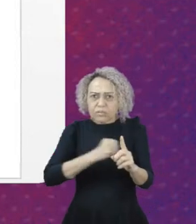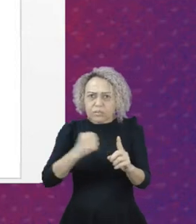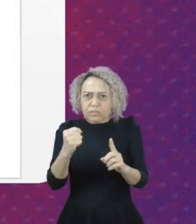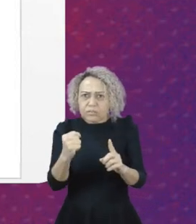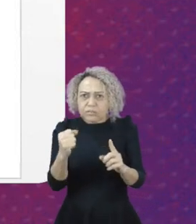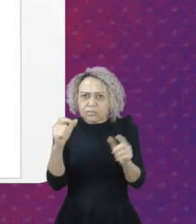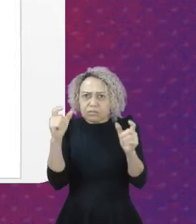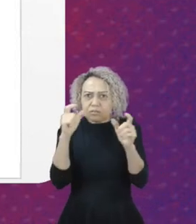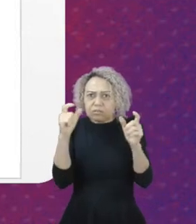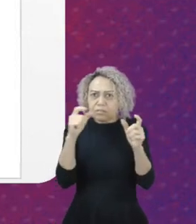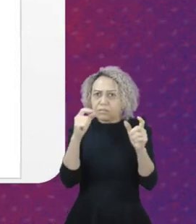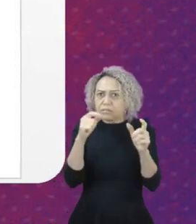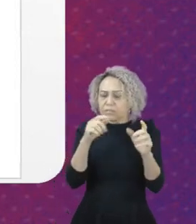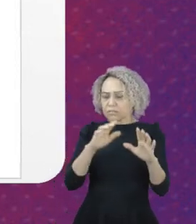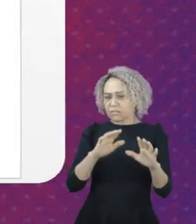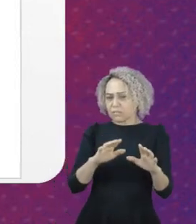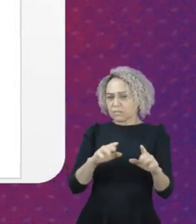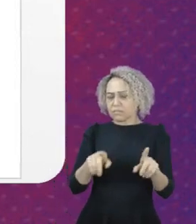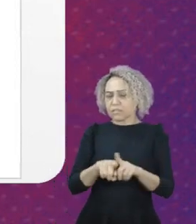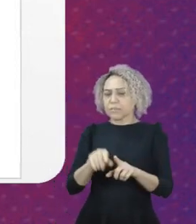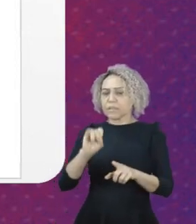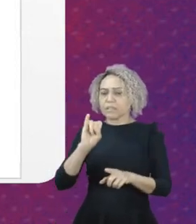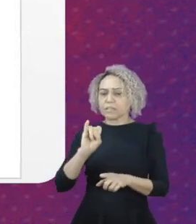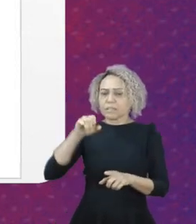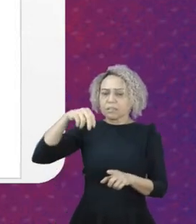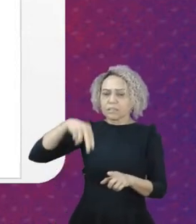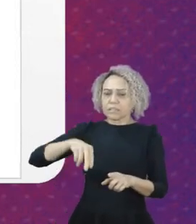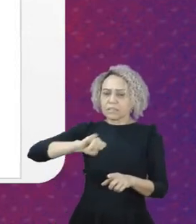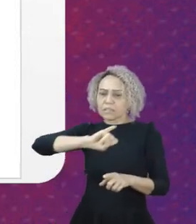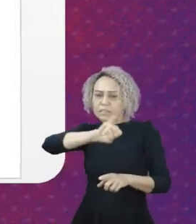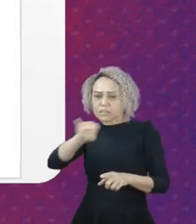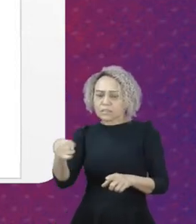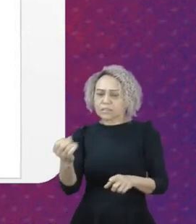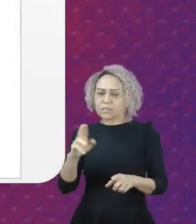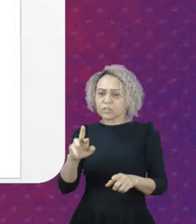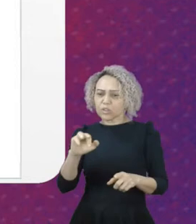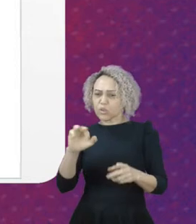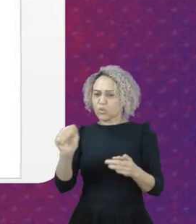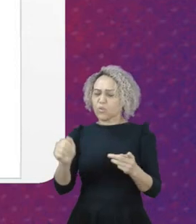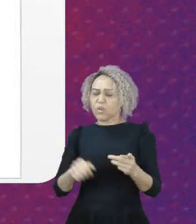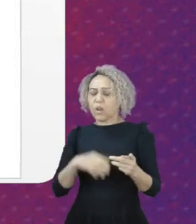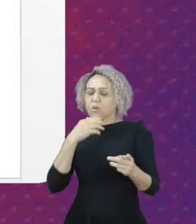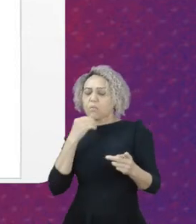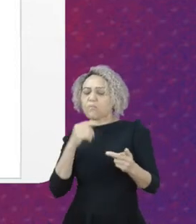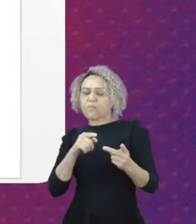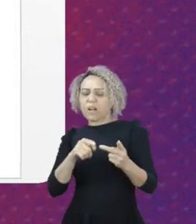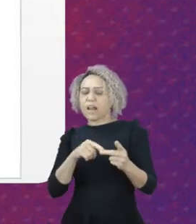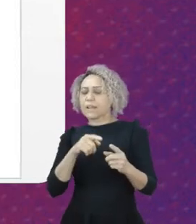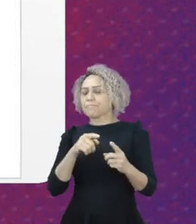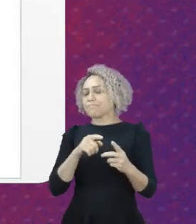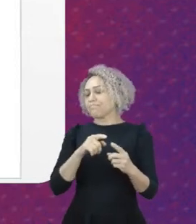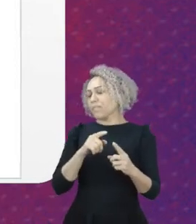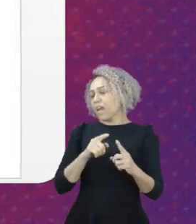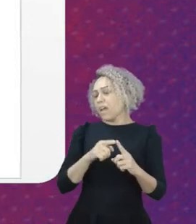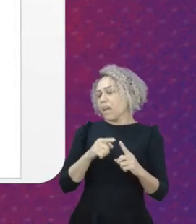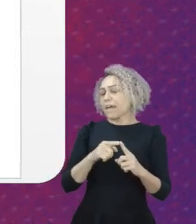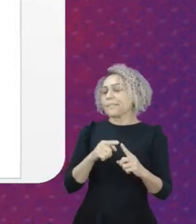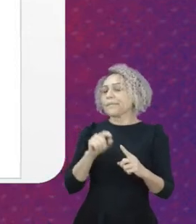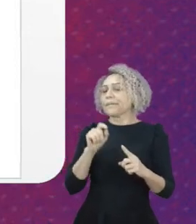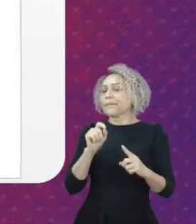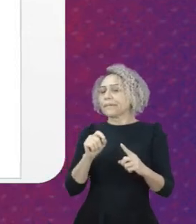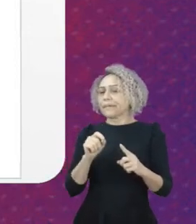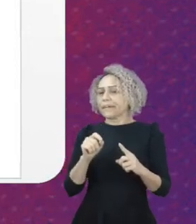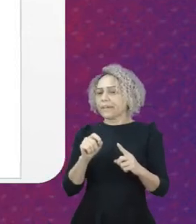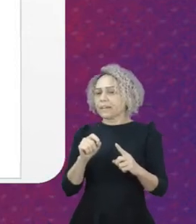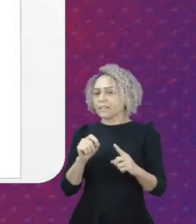As injúrias quer dizer que a pessoa foi autora de algum ato desonroso, e aí ela geralmente acontece